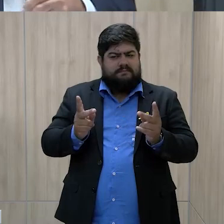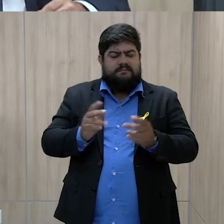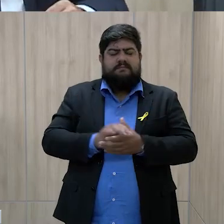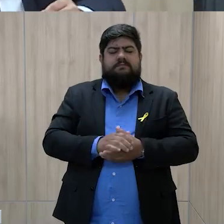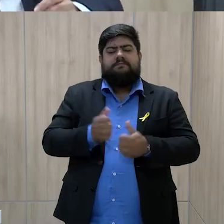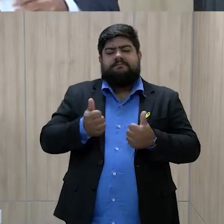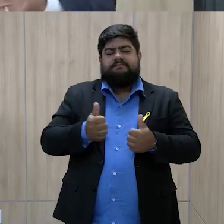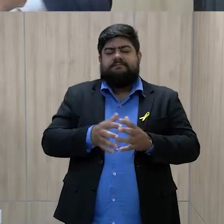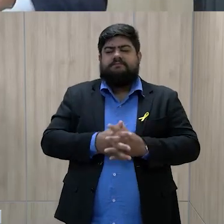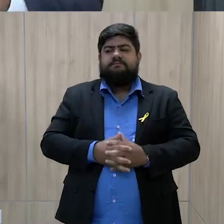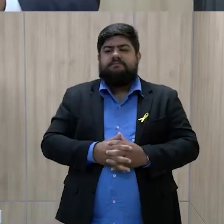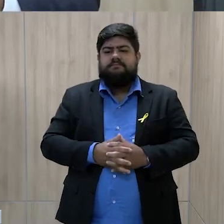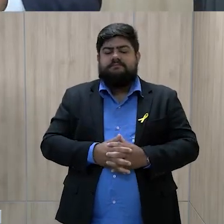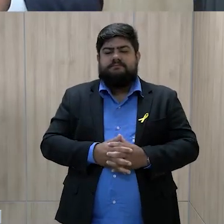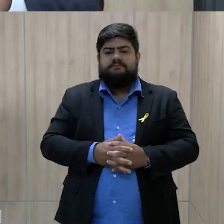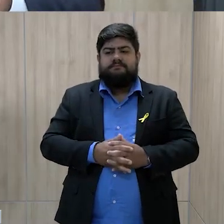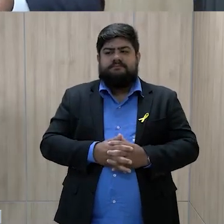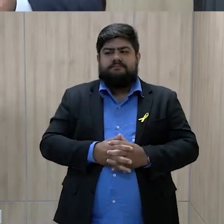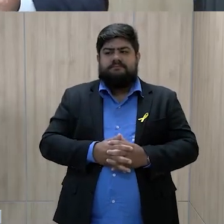seleção